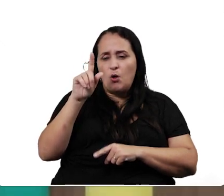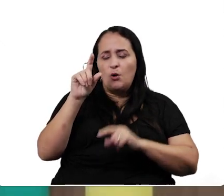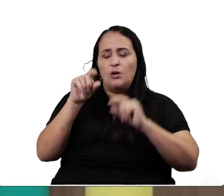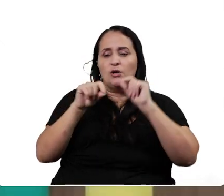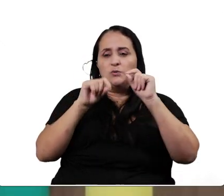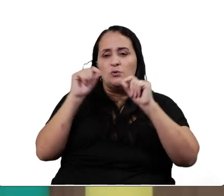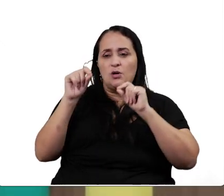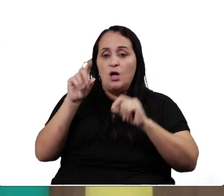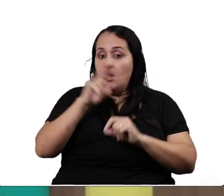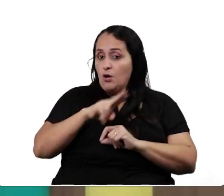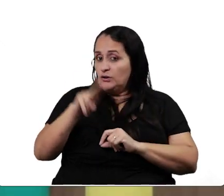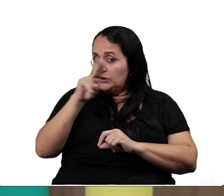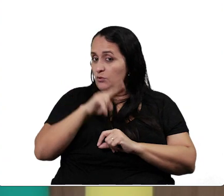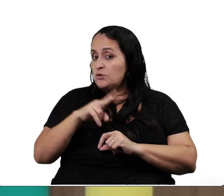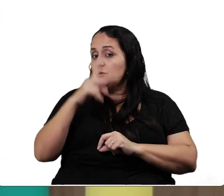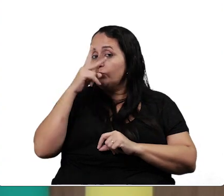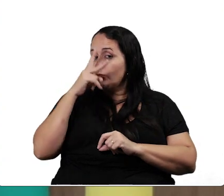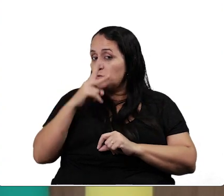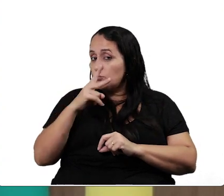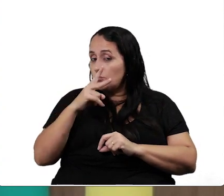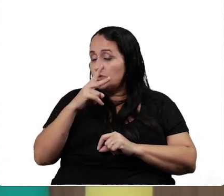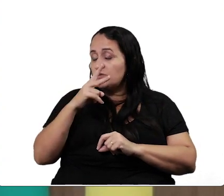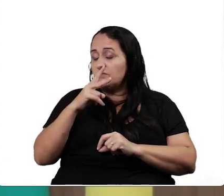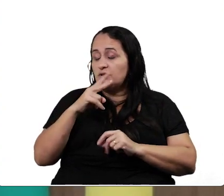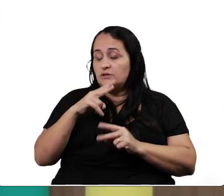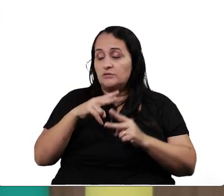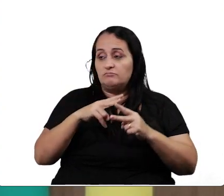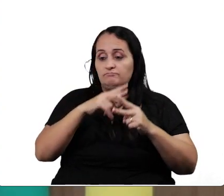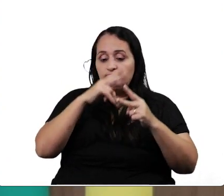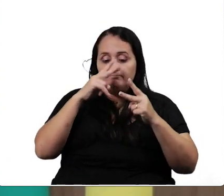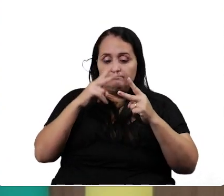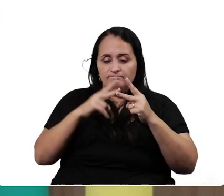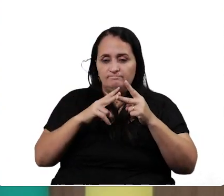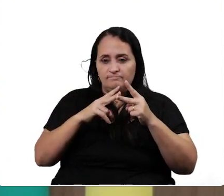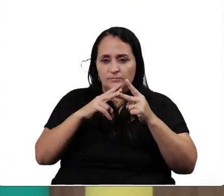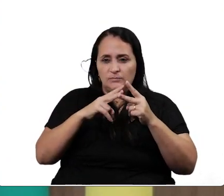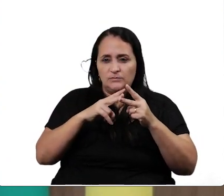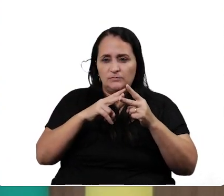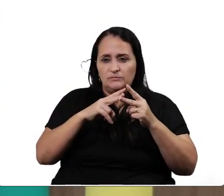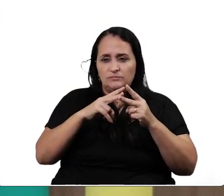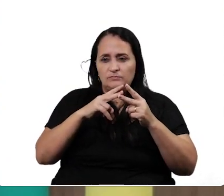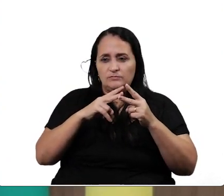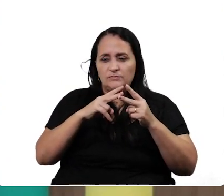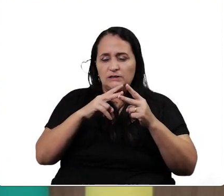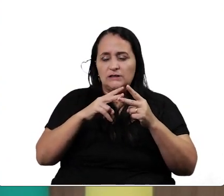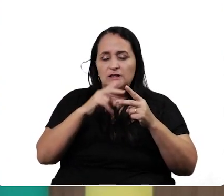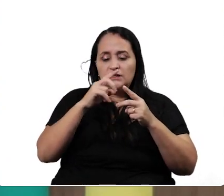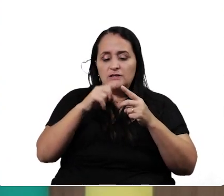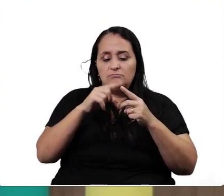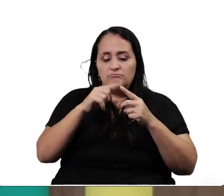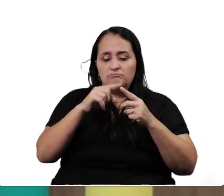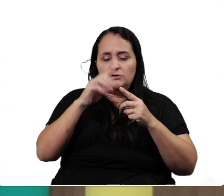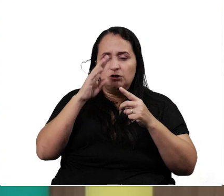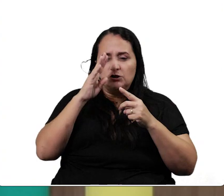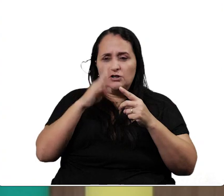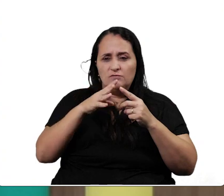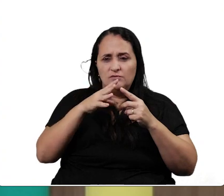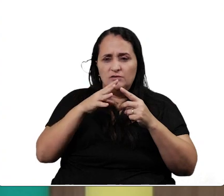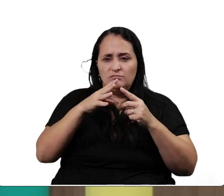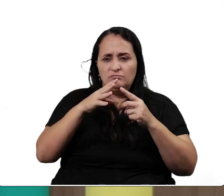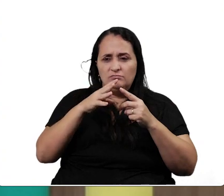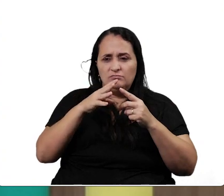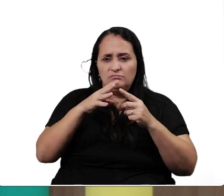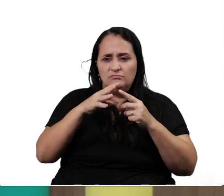Observe que ele está usando o rival 2 vezes nessa parte do texto. Nessa que eu acabei de falar e aqui